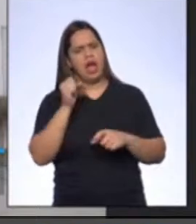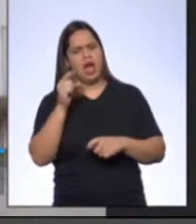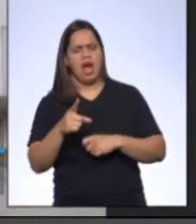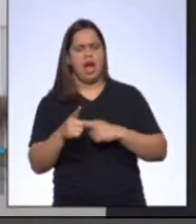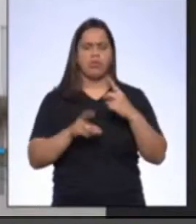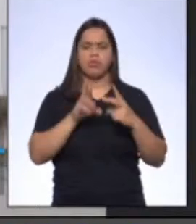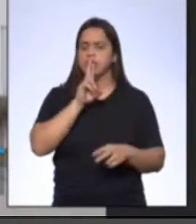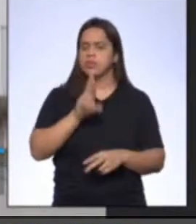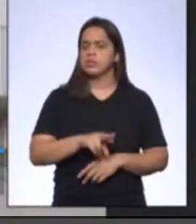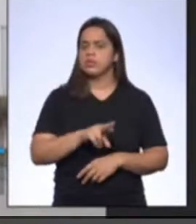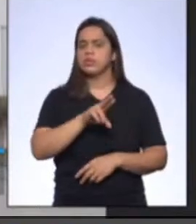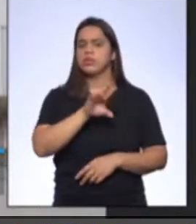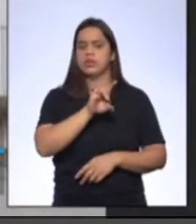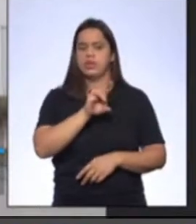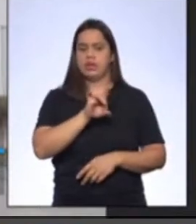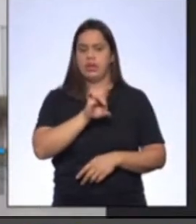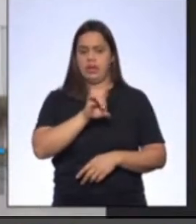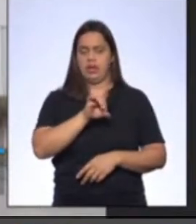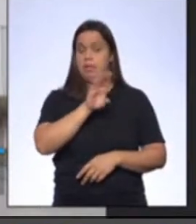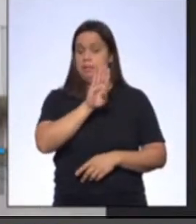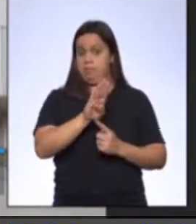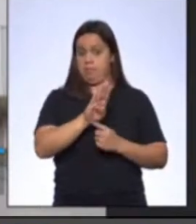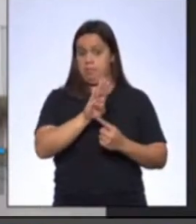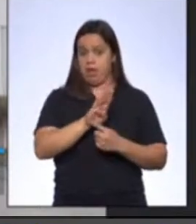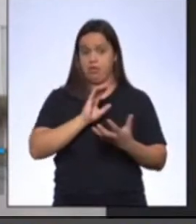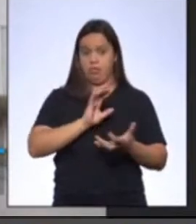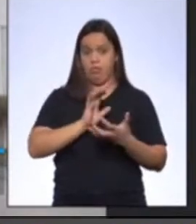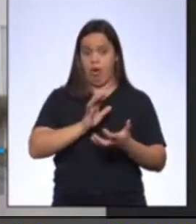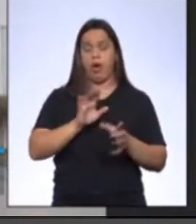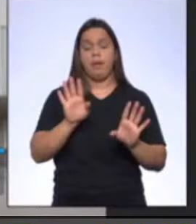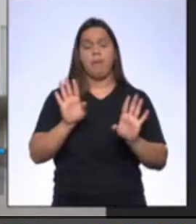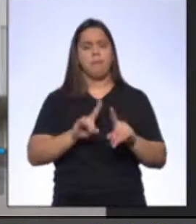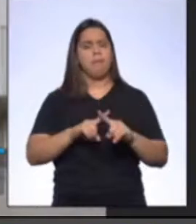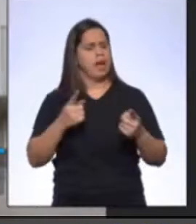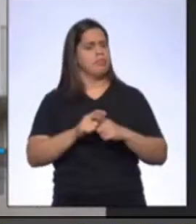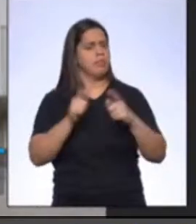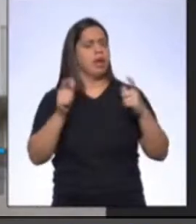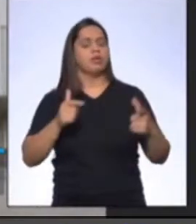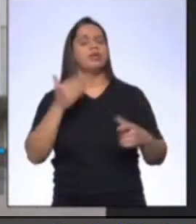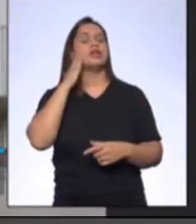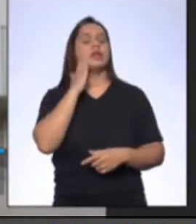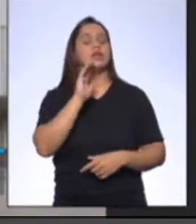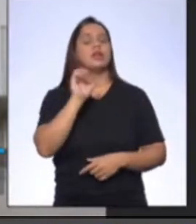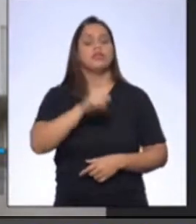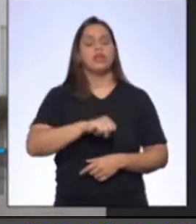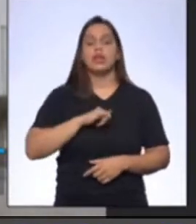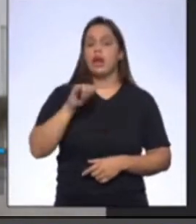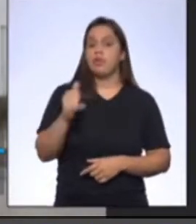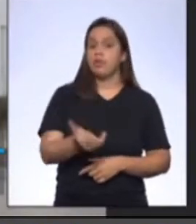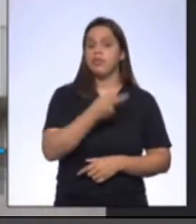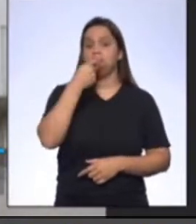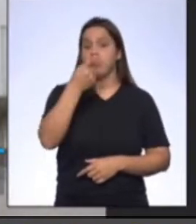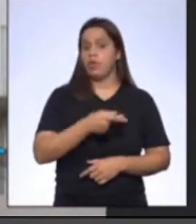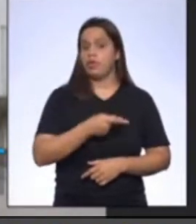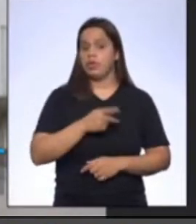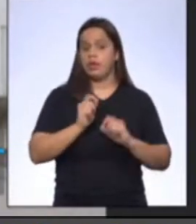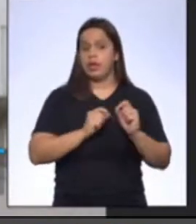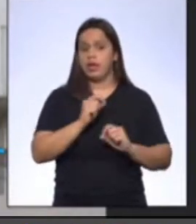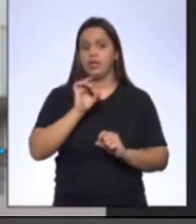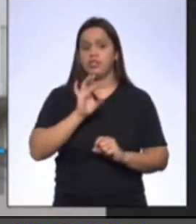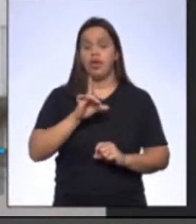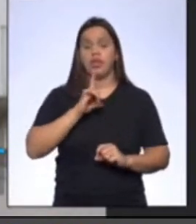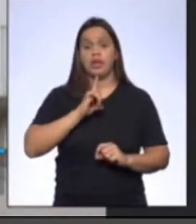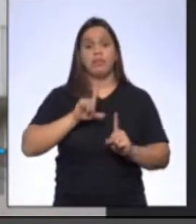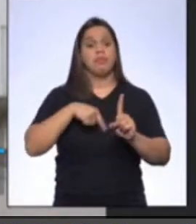Um ou outro respondeu a B de bola. Mas a grande maioria, acredito que entendeu e colocou a letra B. E aproveito para lhe informar que temos somente mais